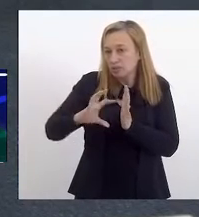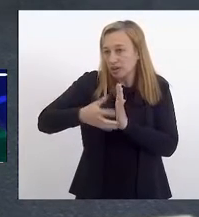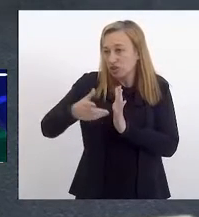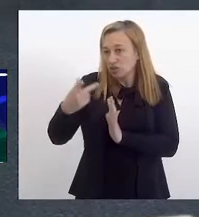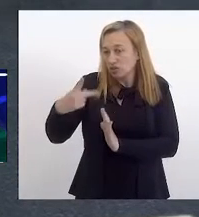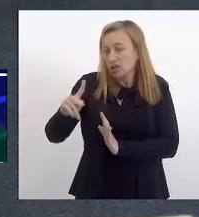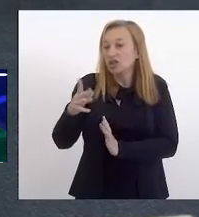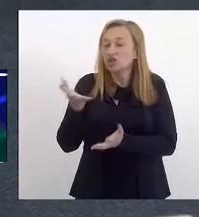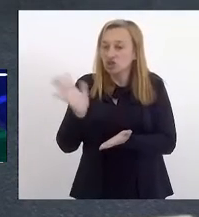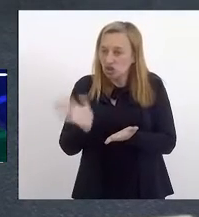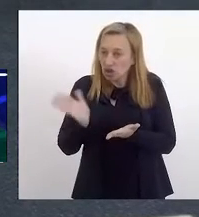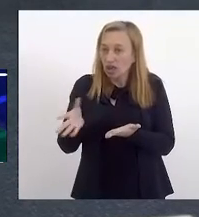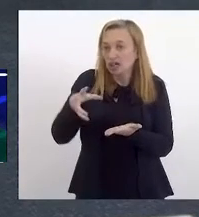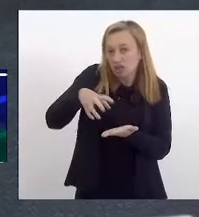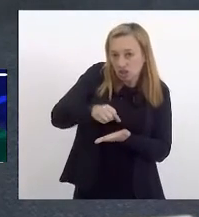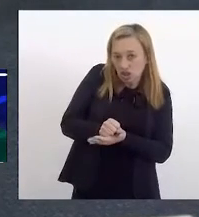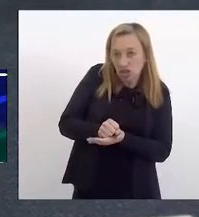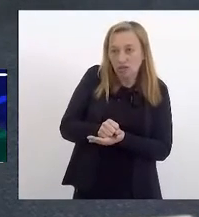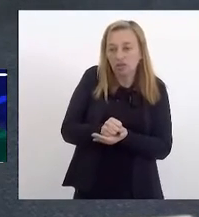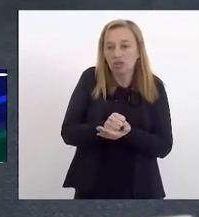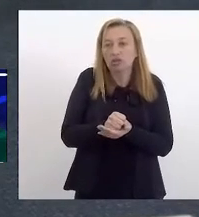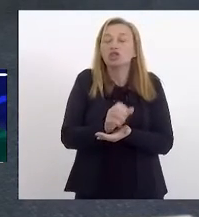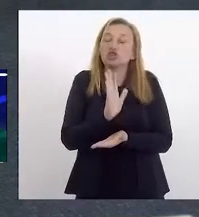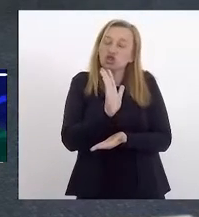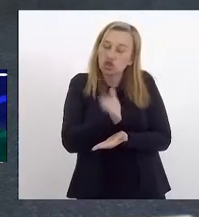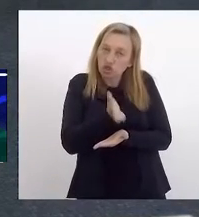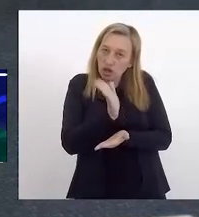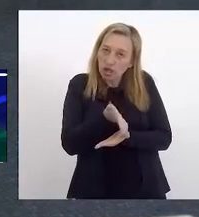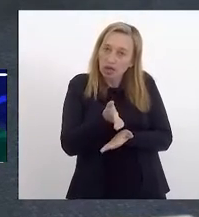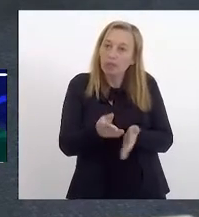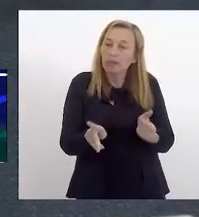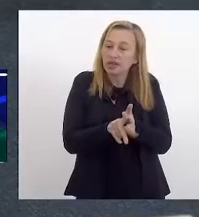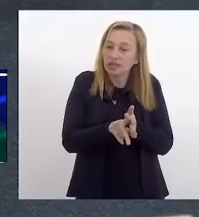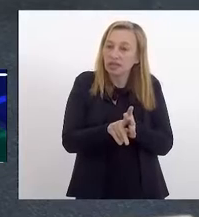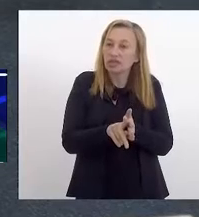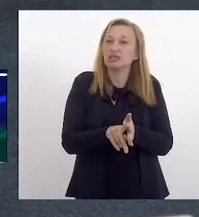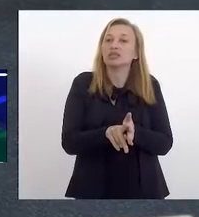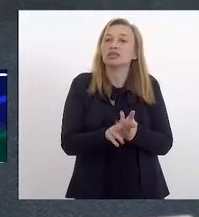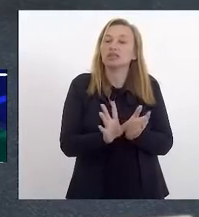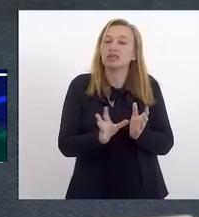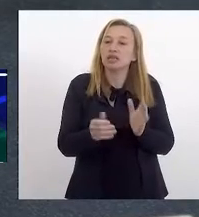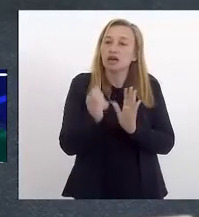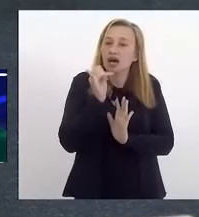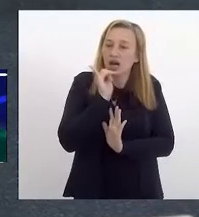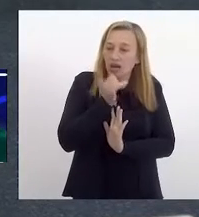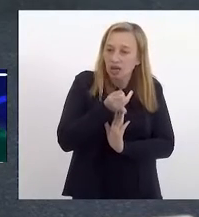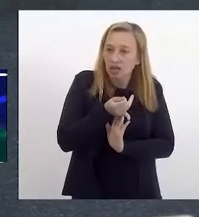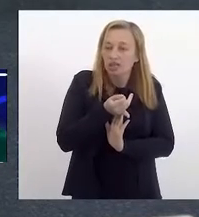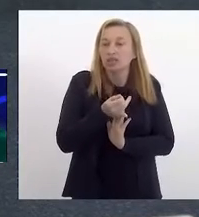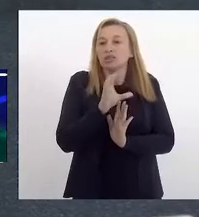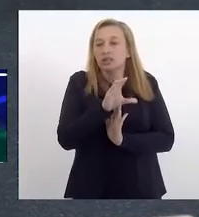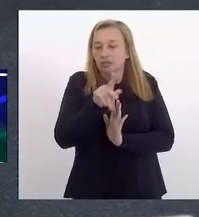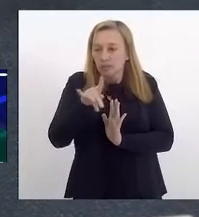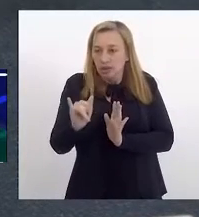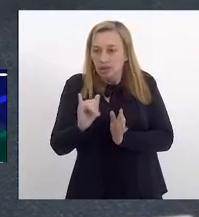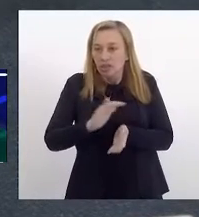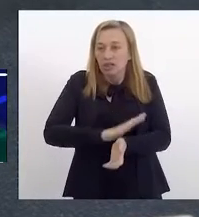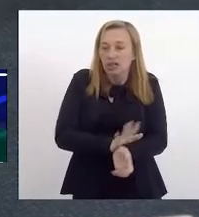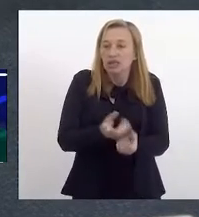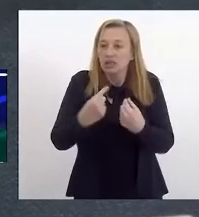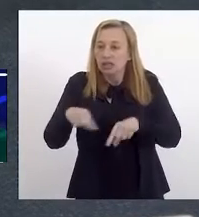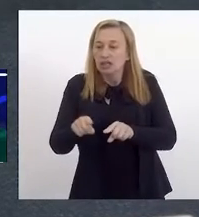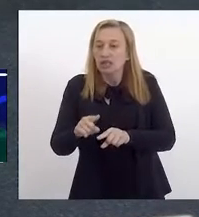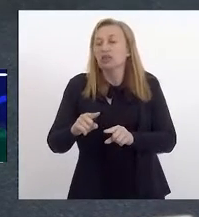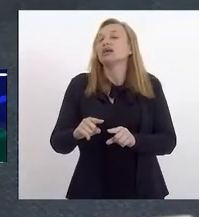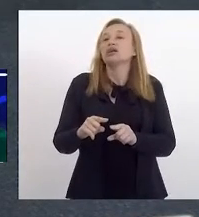deixar registrado aqui que já é parte das considerações da CPI da Intolerância Religiosa